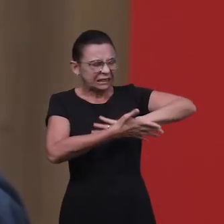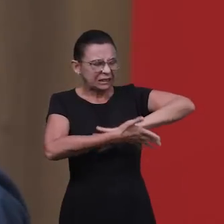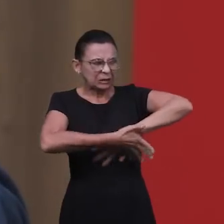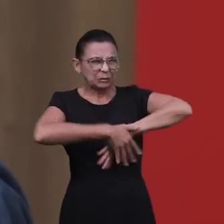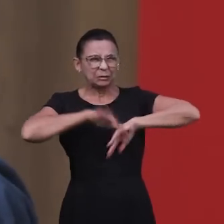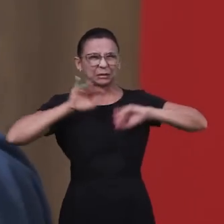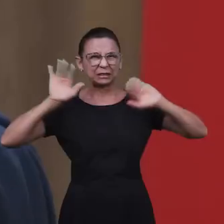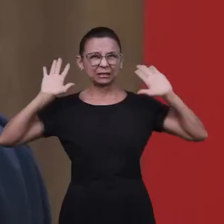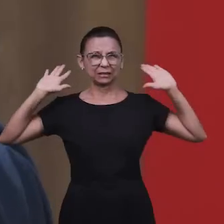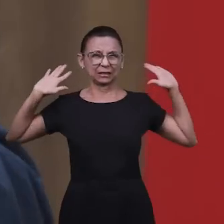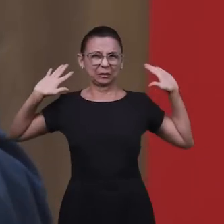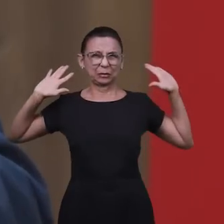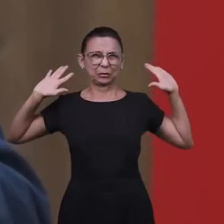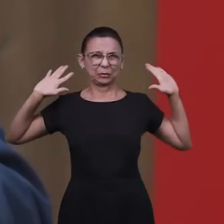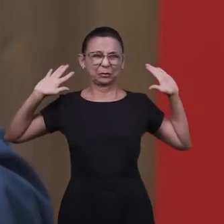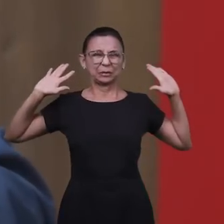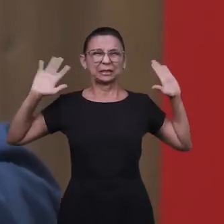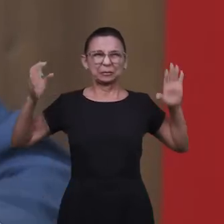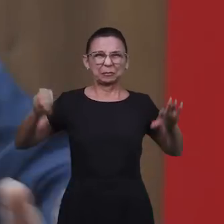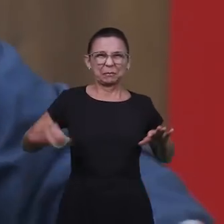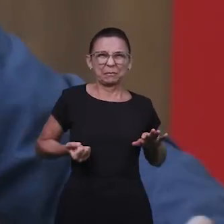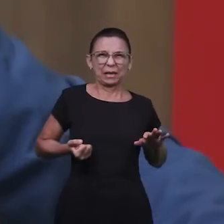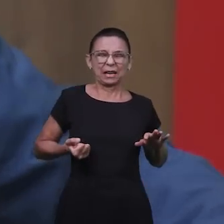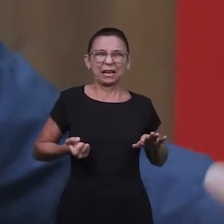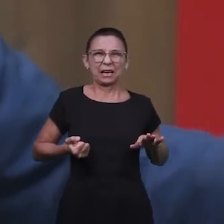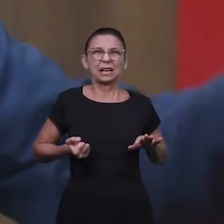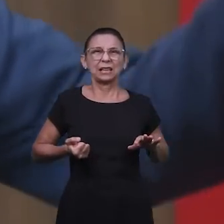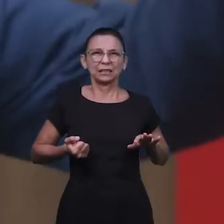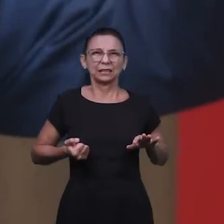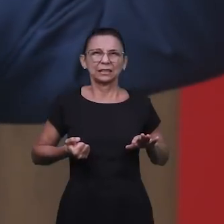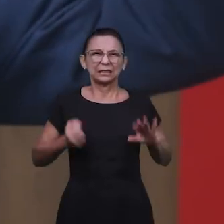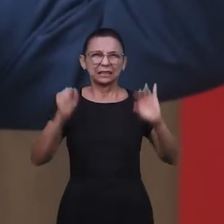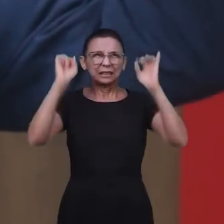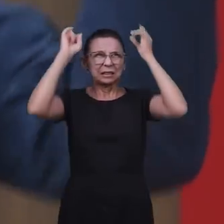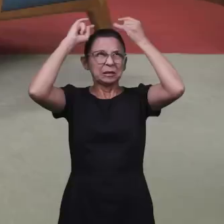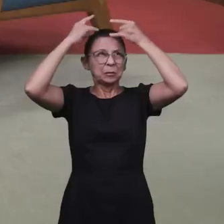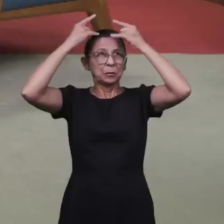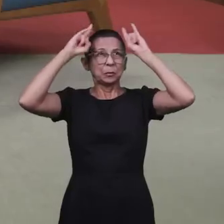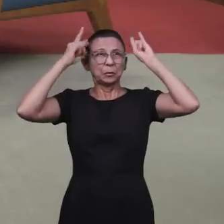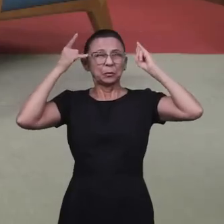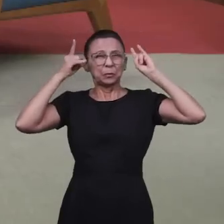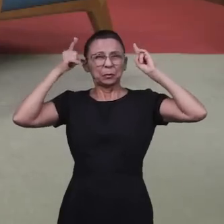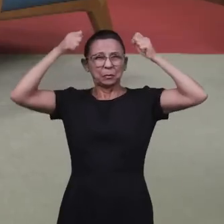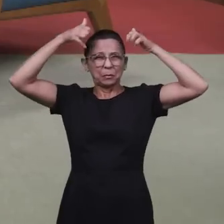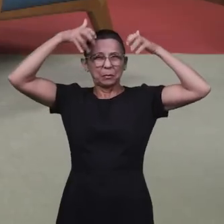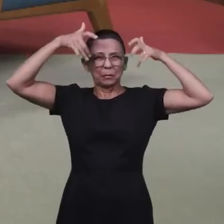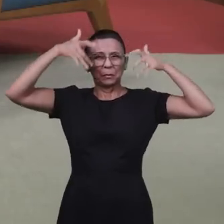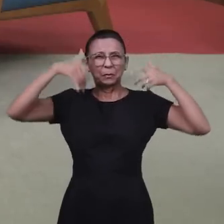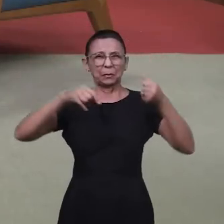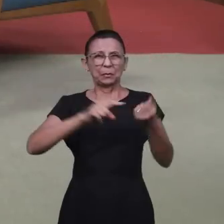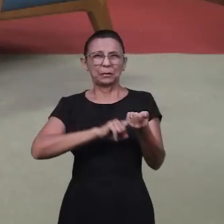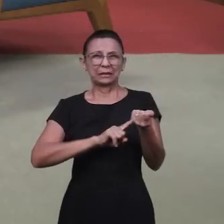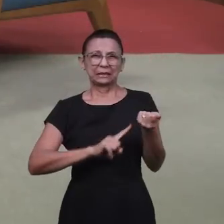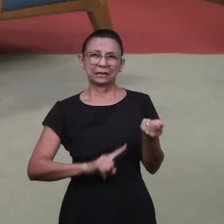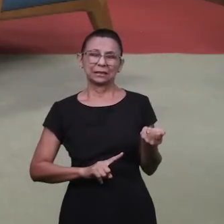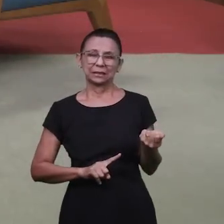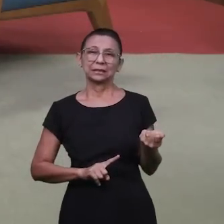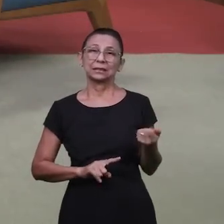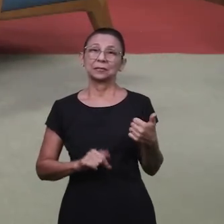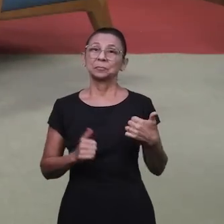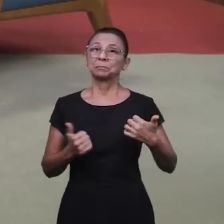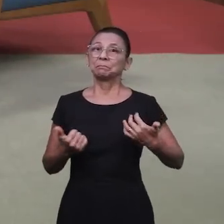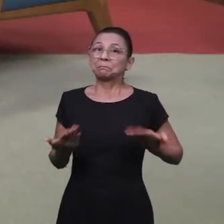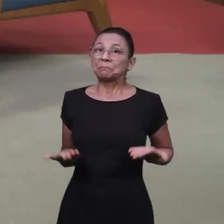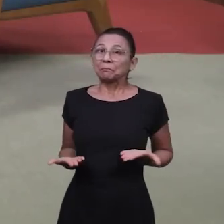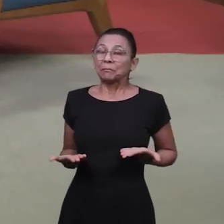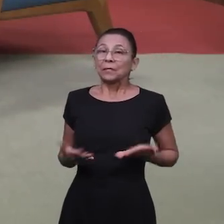aquilo que nós vemos na palavra, foi exalada a salvação. Abriu-se a oportunidade